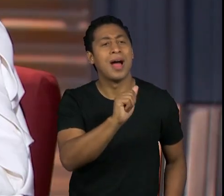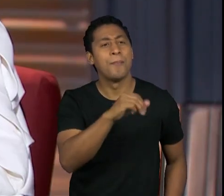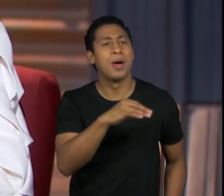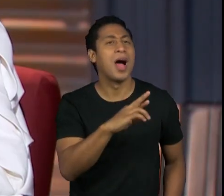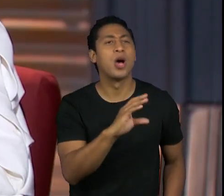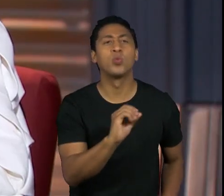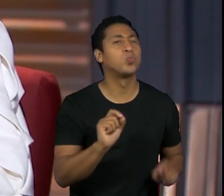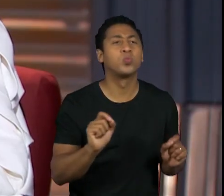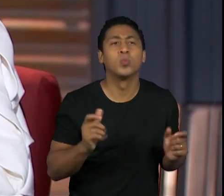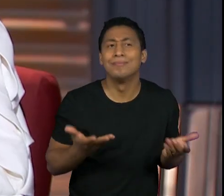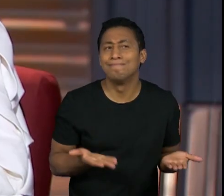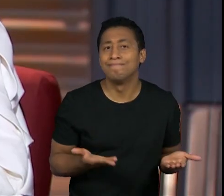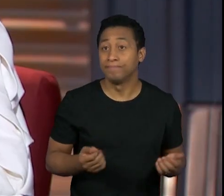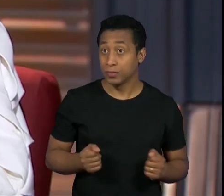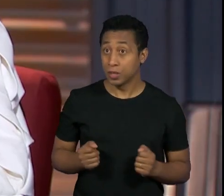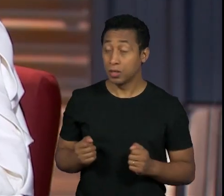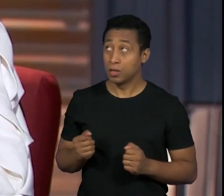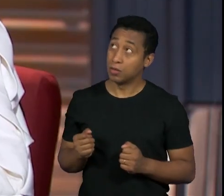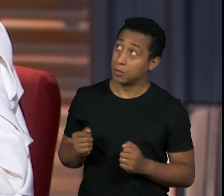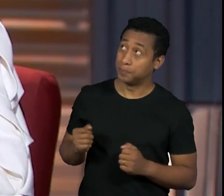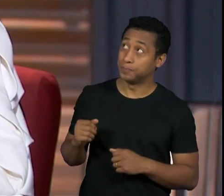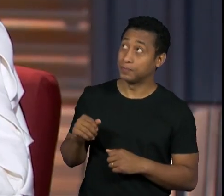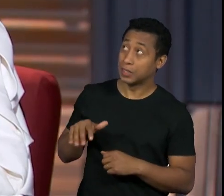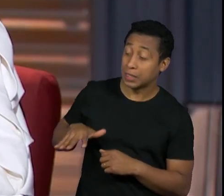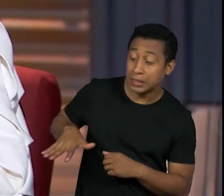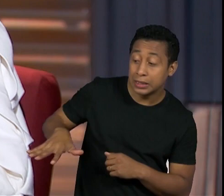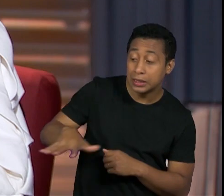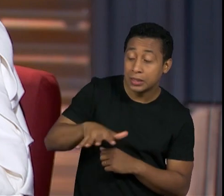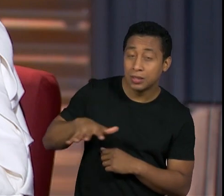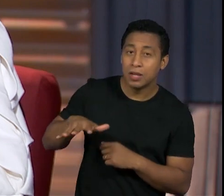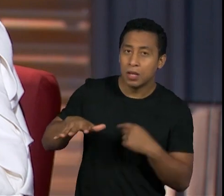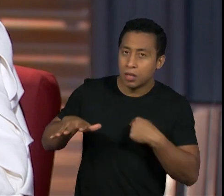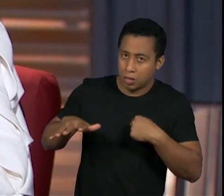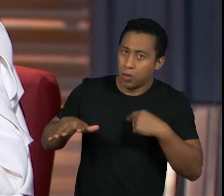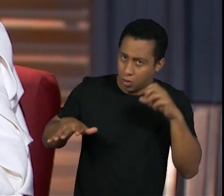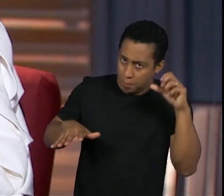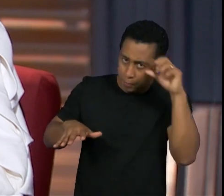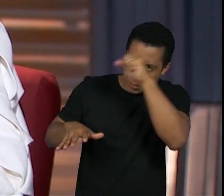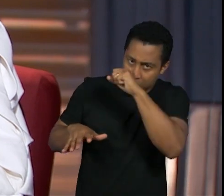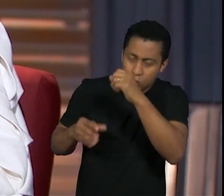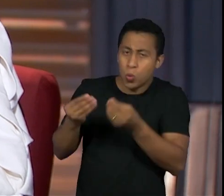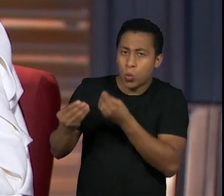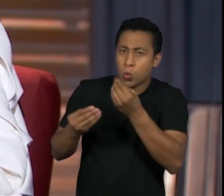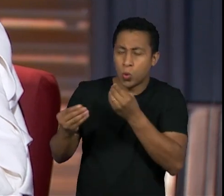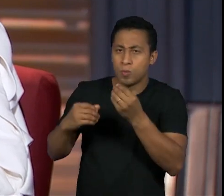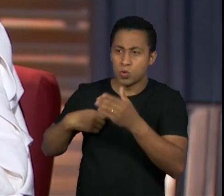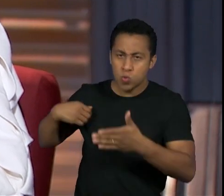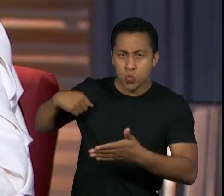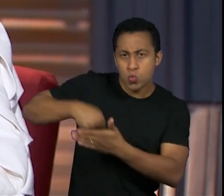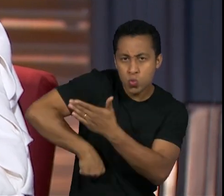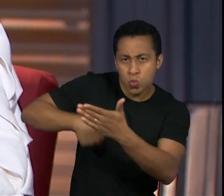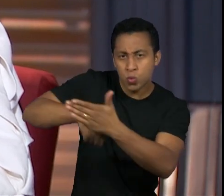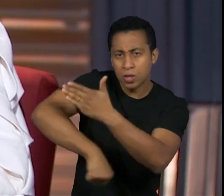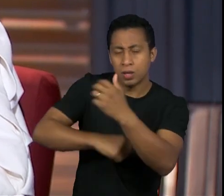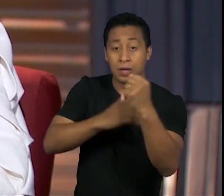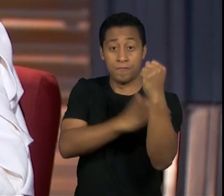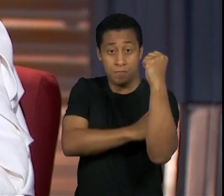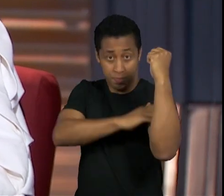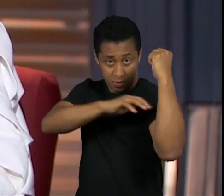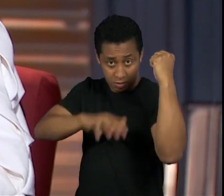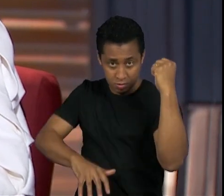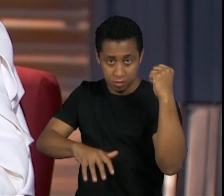costumo dizer que é o lugar onde eu aprendi o que é luta feminista, antirracista, sem nenhum